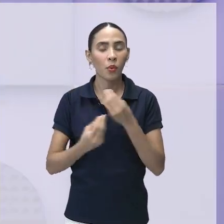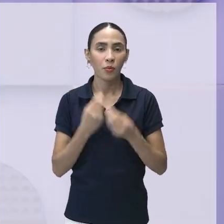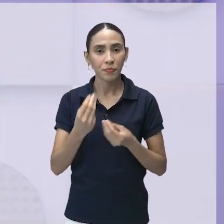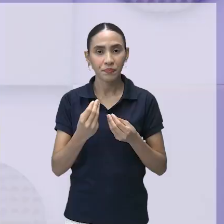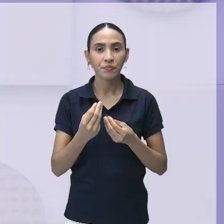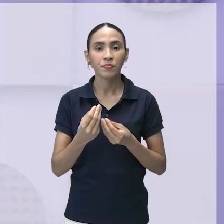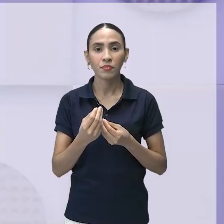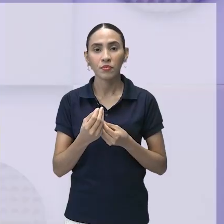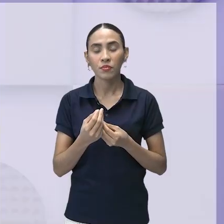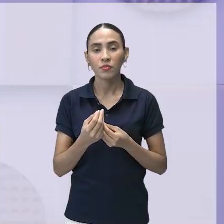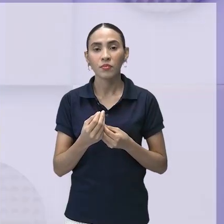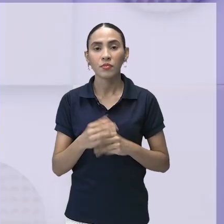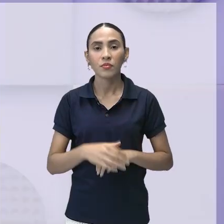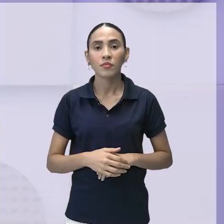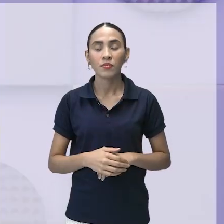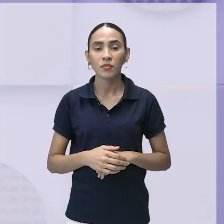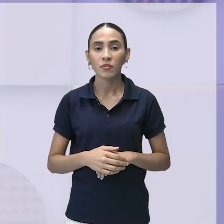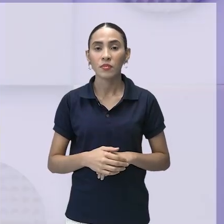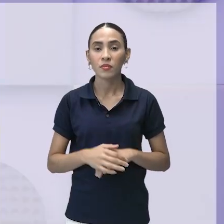ele